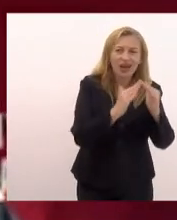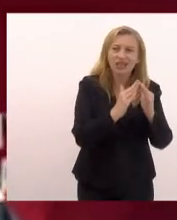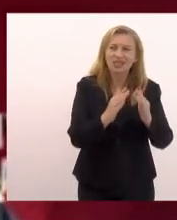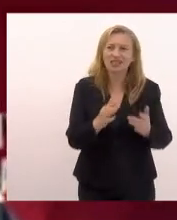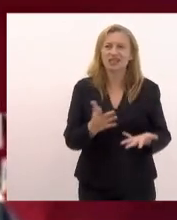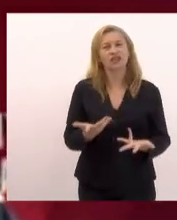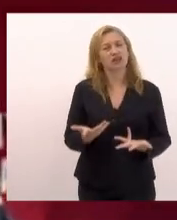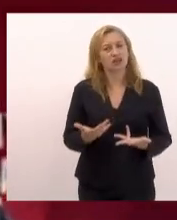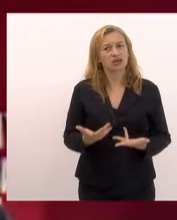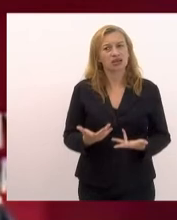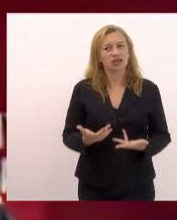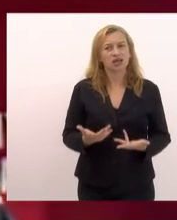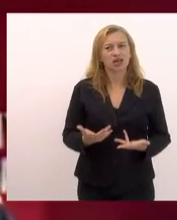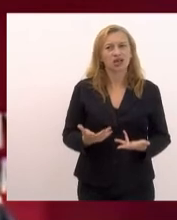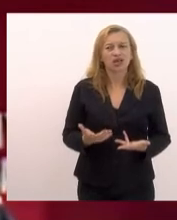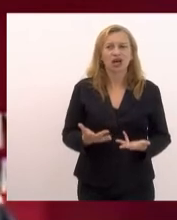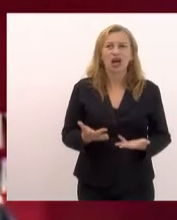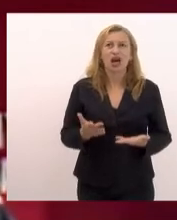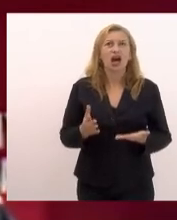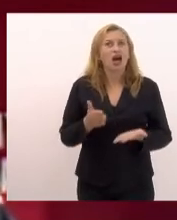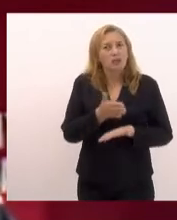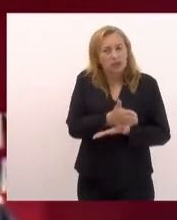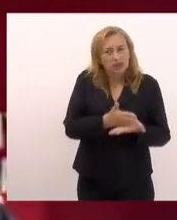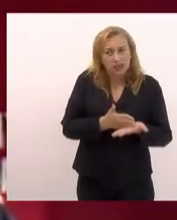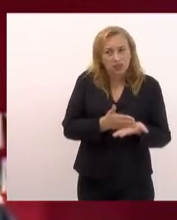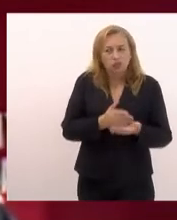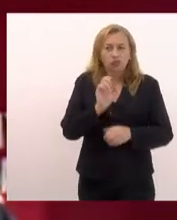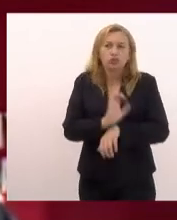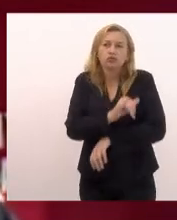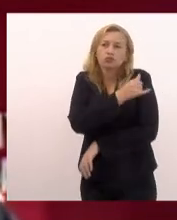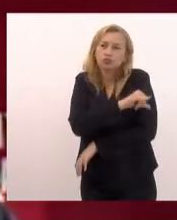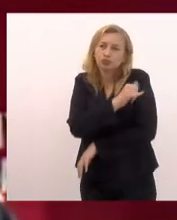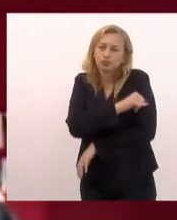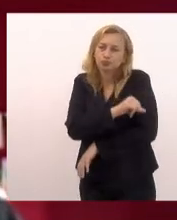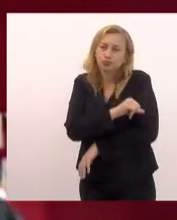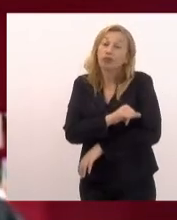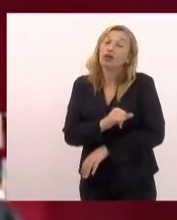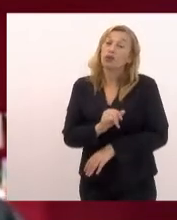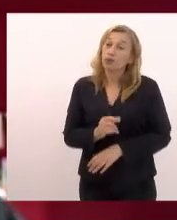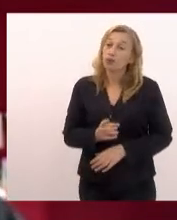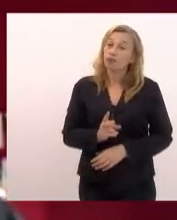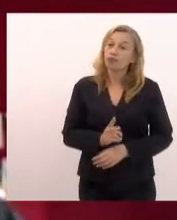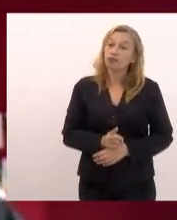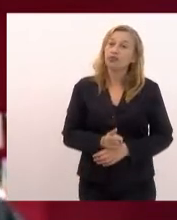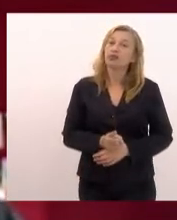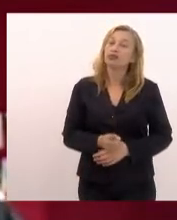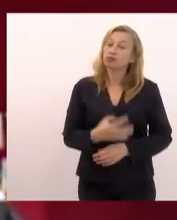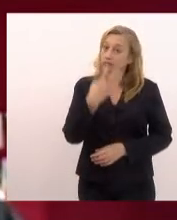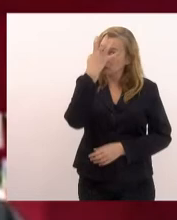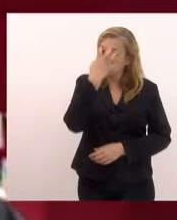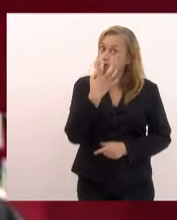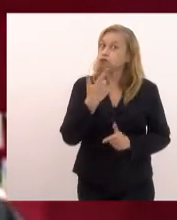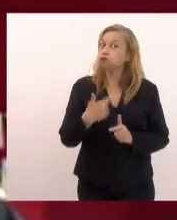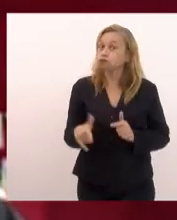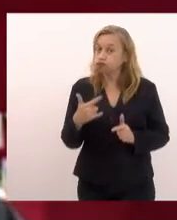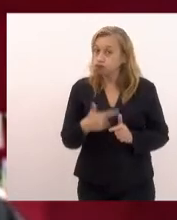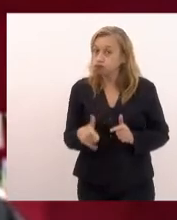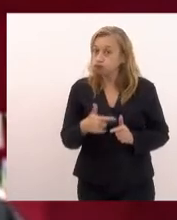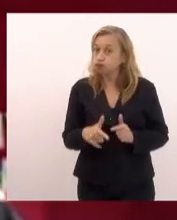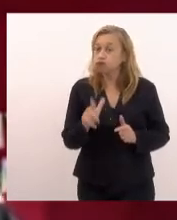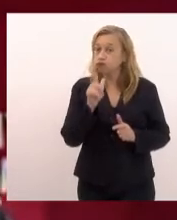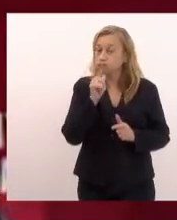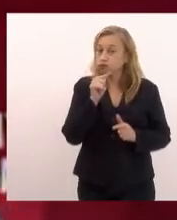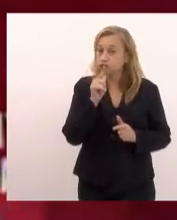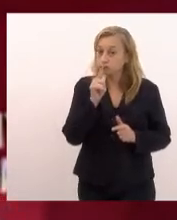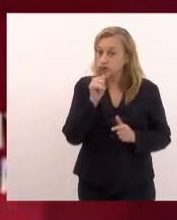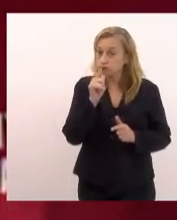que lembrar aqui que boa parte do estado do Rio de Janeiro ainda enfrenta graves problemas de saneamento